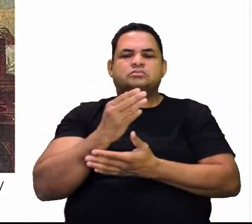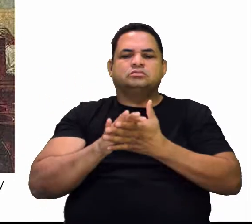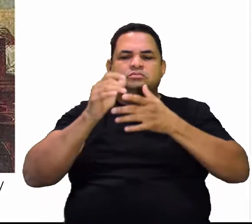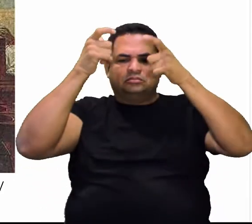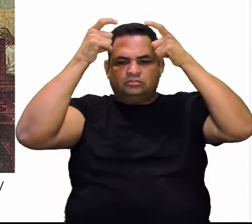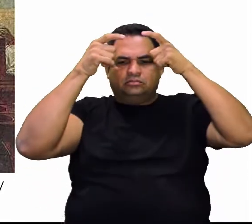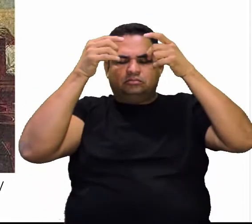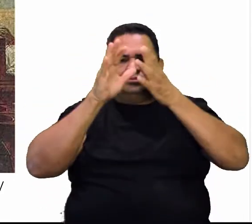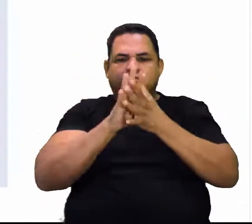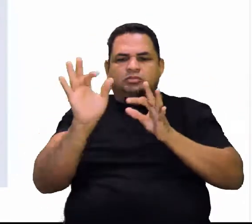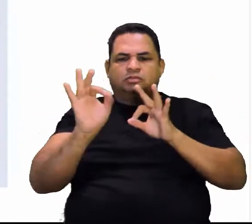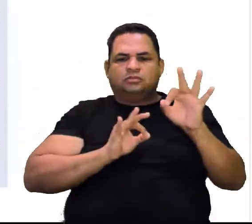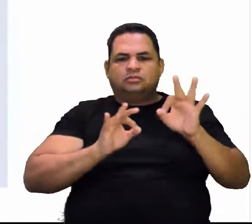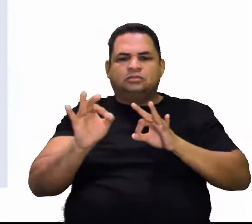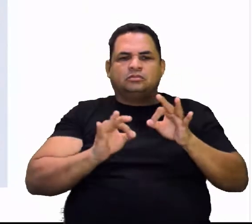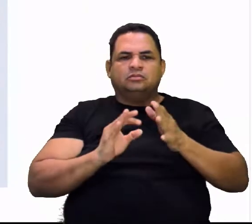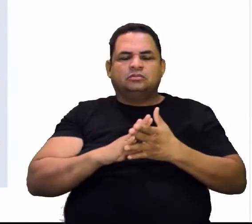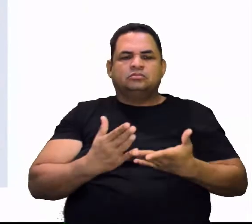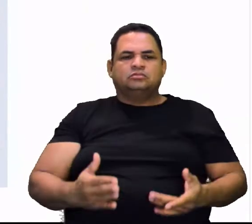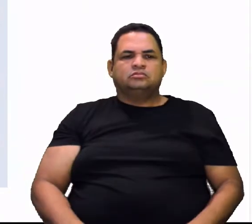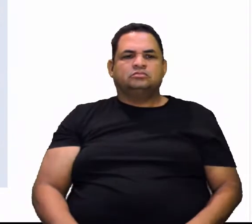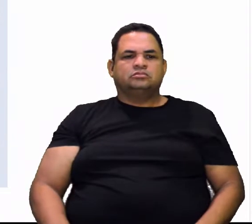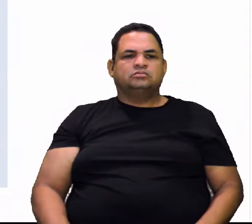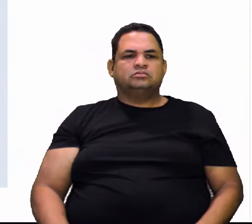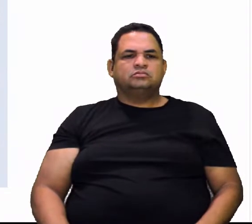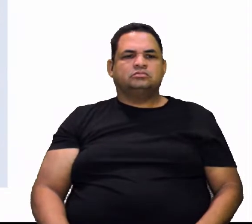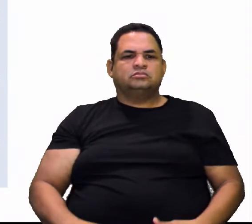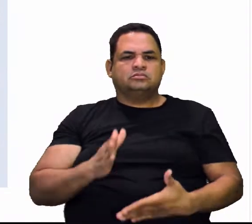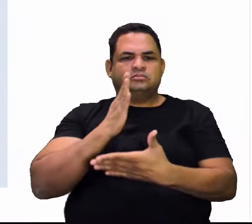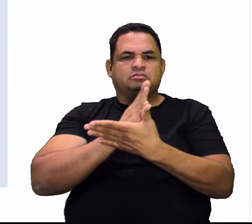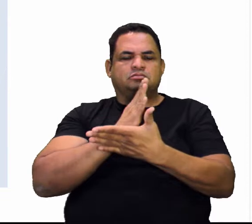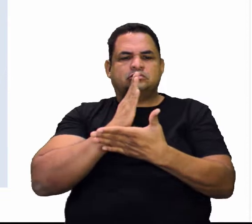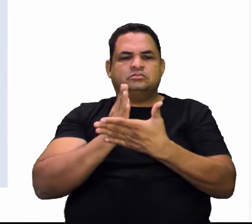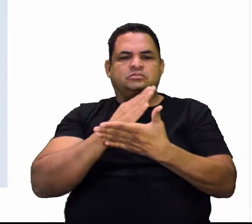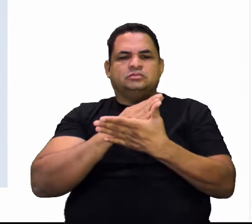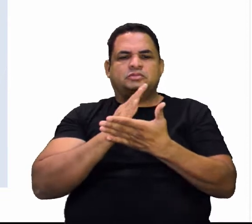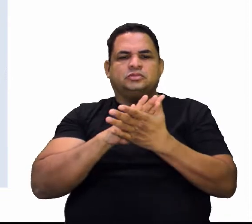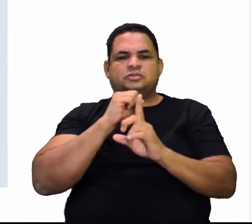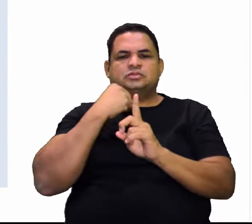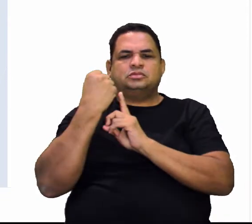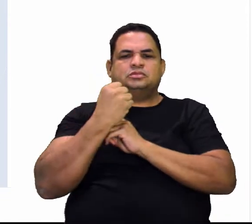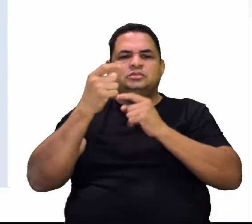monarquia, essa organização monárquica de Roma? A divisão social da monarquia.